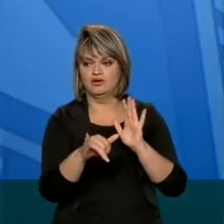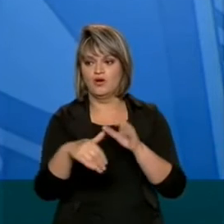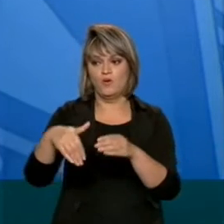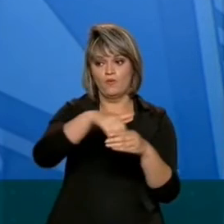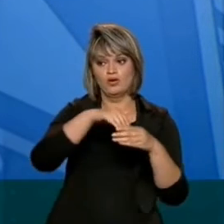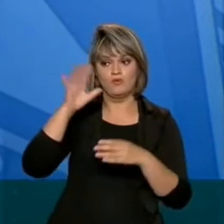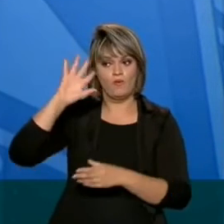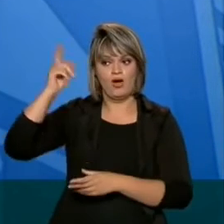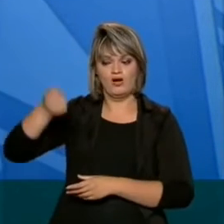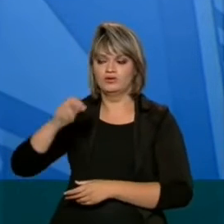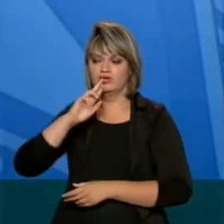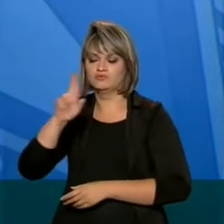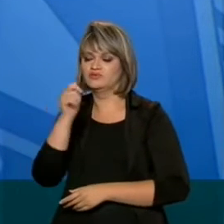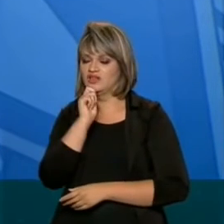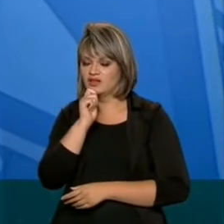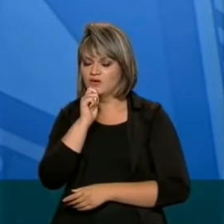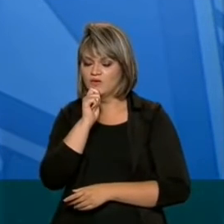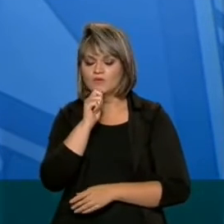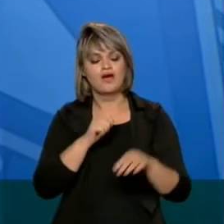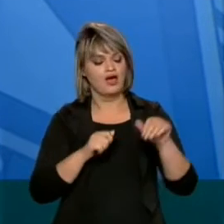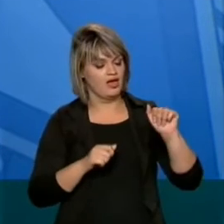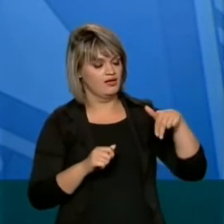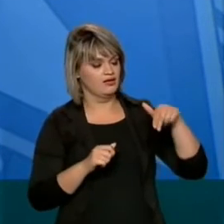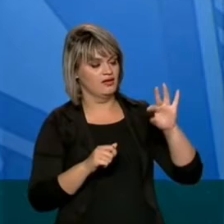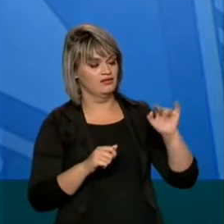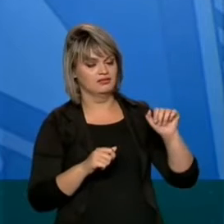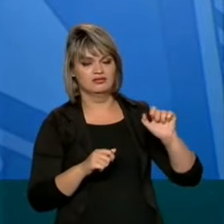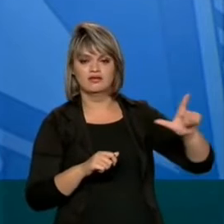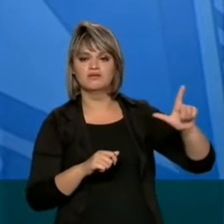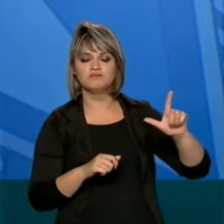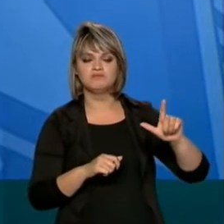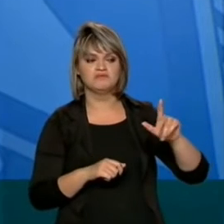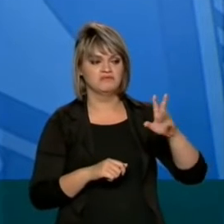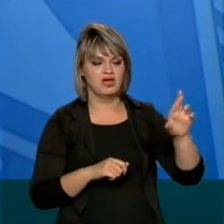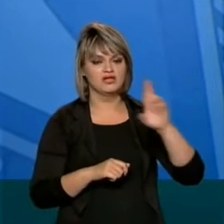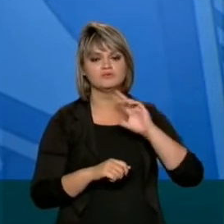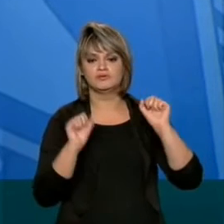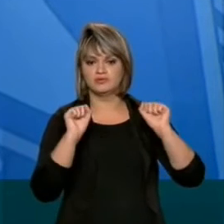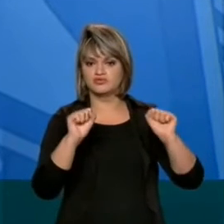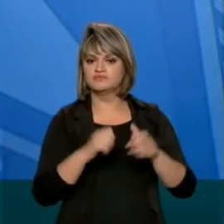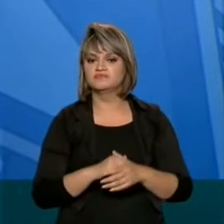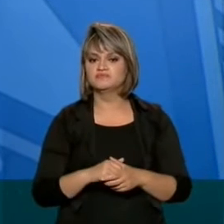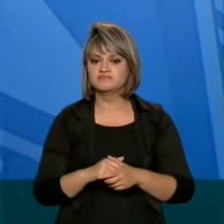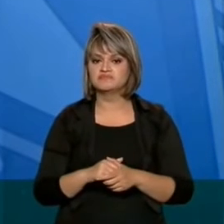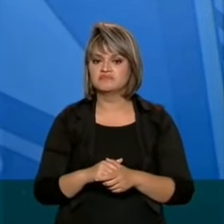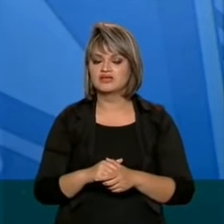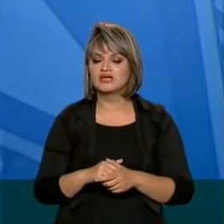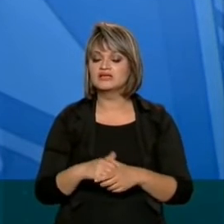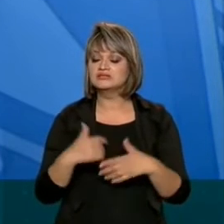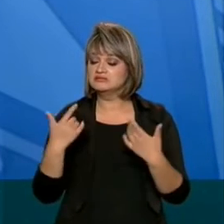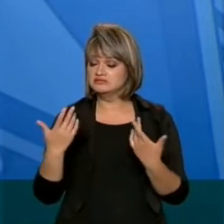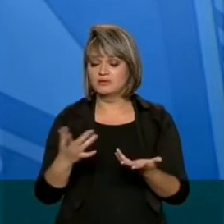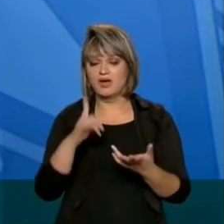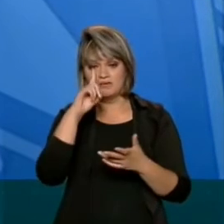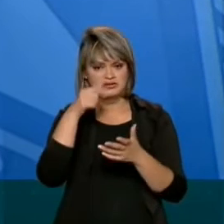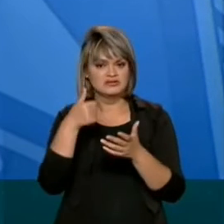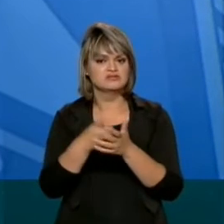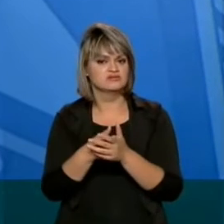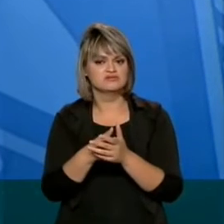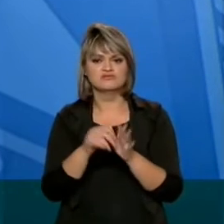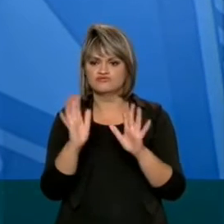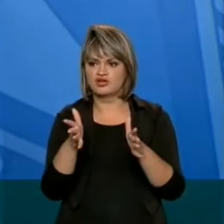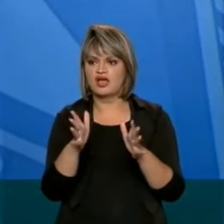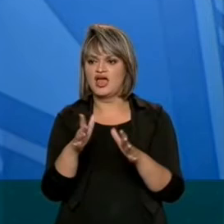acordo. Então, acho que foi uma decisão tomada interna corporis. Não quero em nenhum